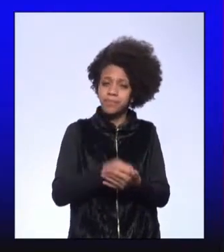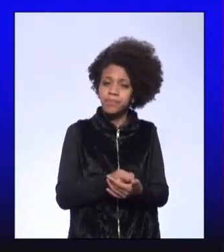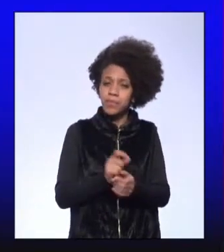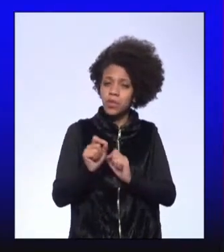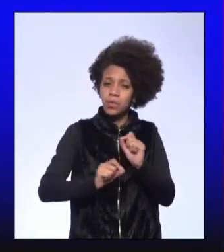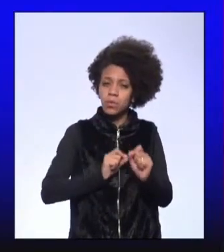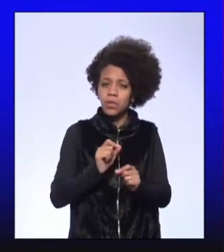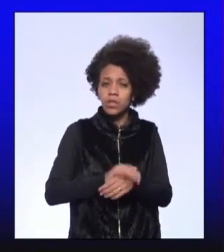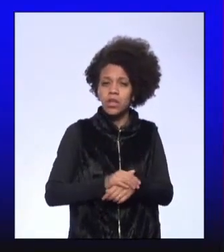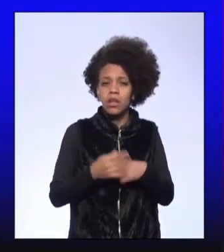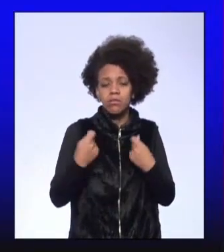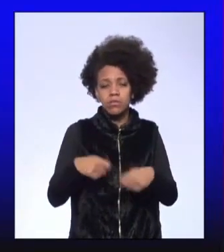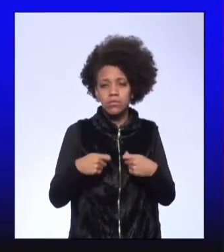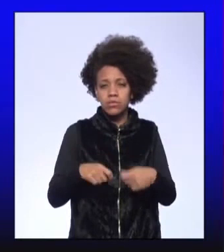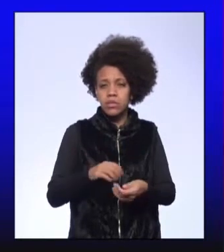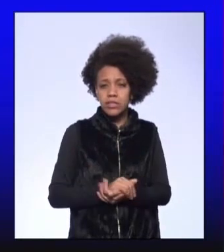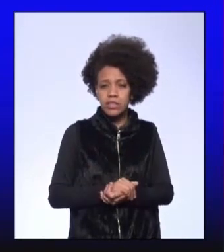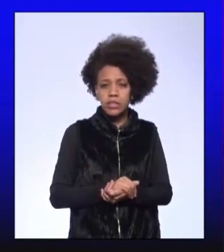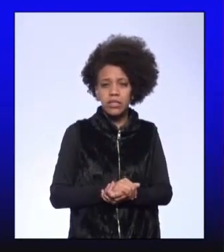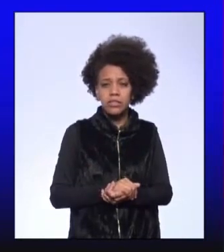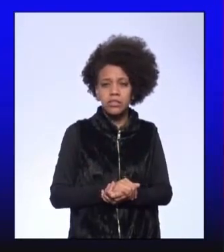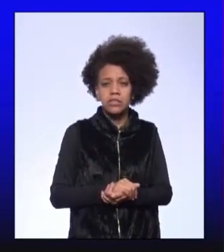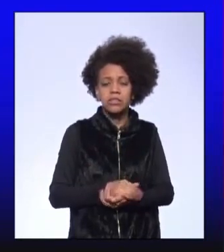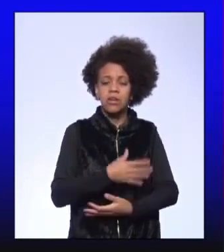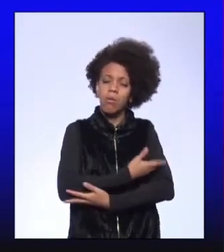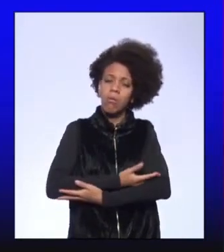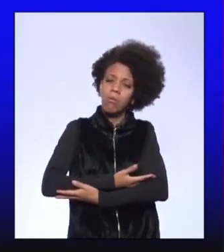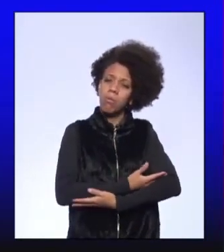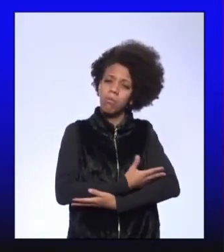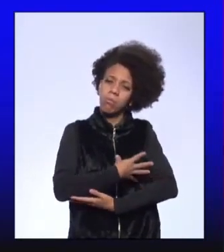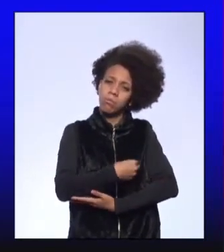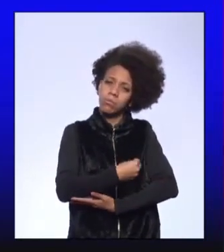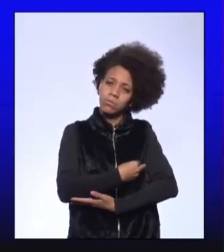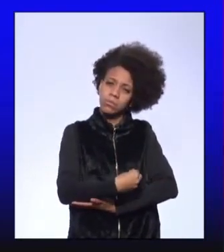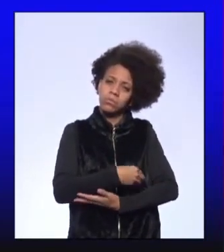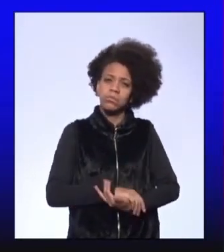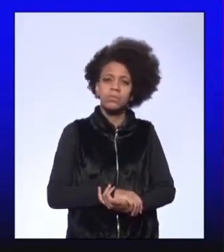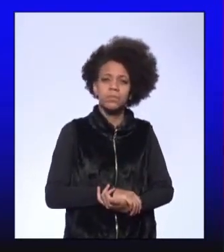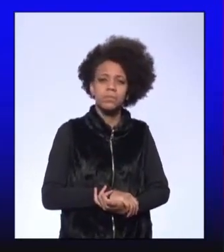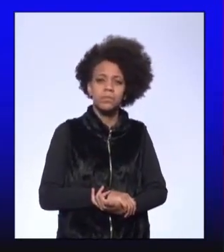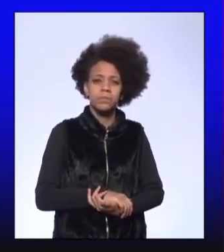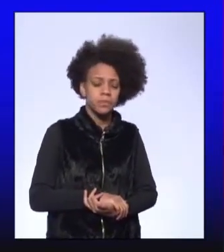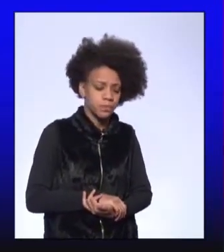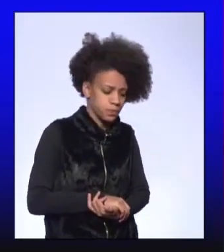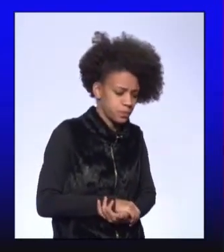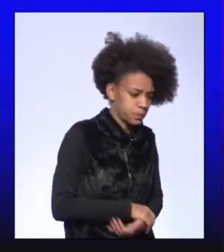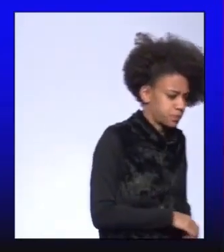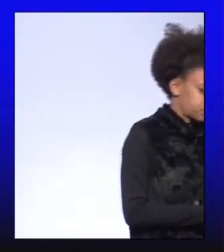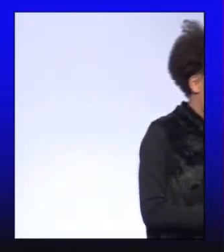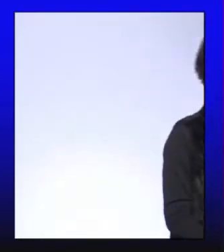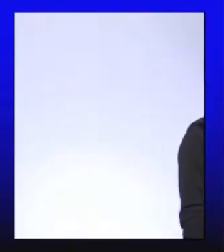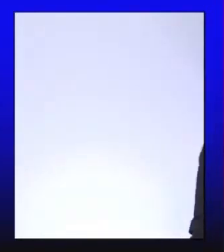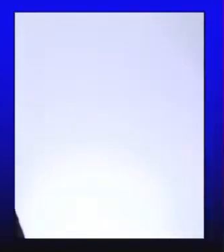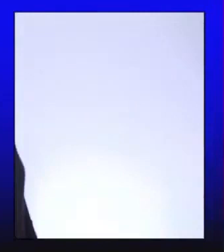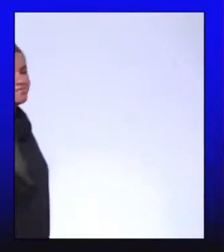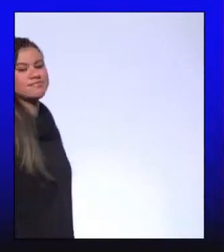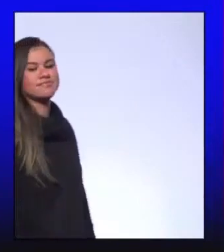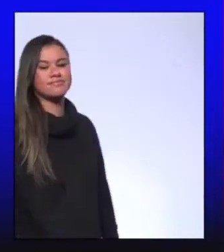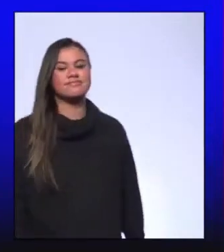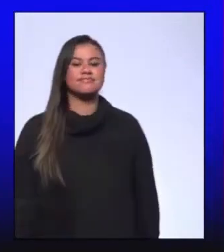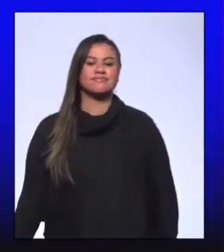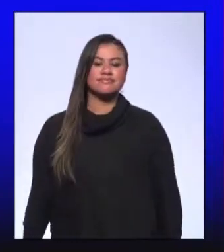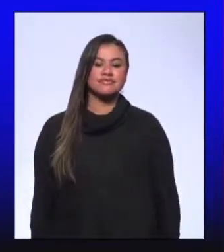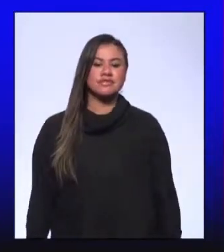que deveriam ser amamentadas as crianças. Fomos até criticados nesse momento, e só para compartilhar com vocês,